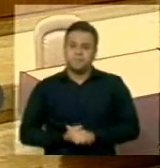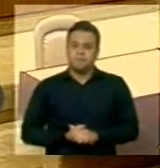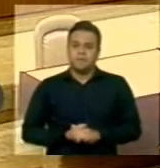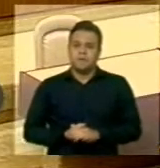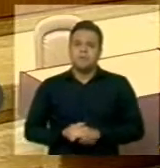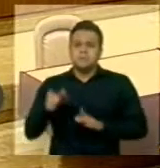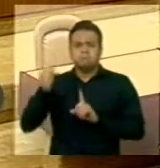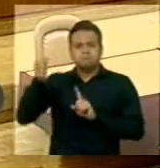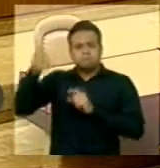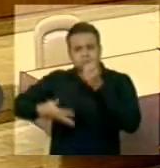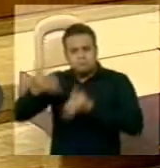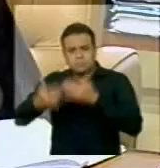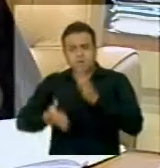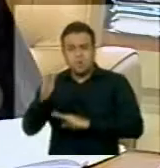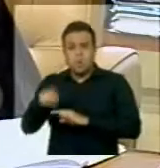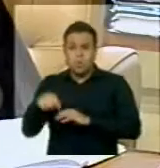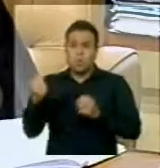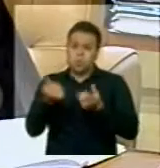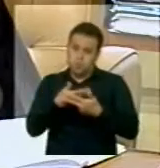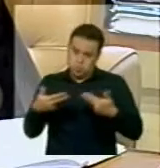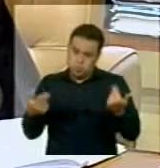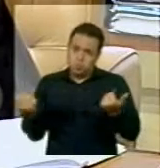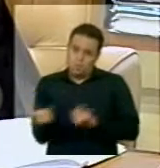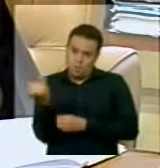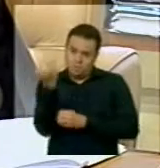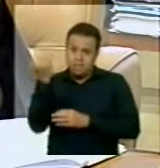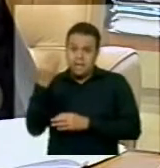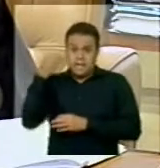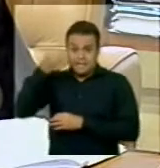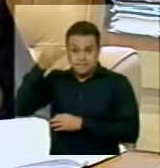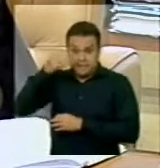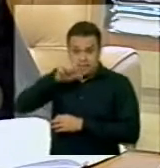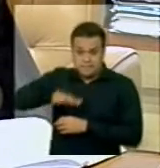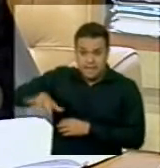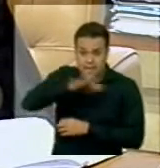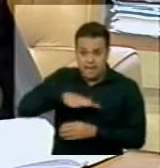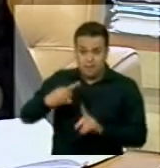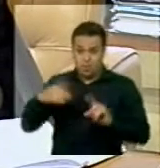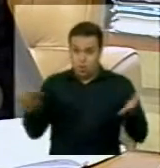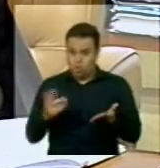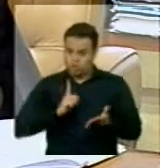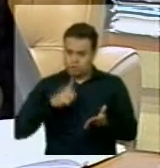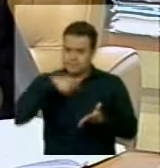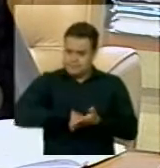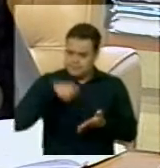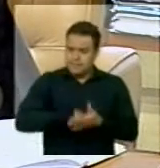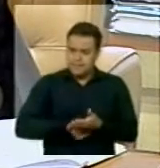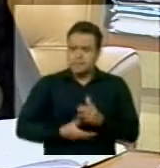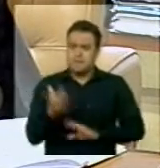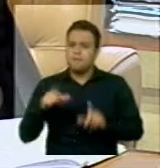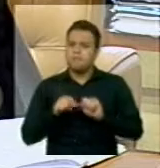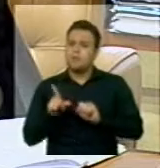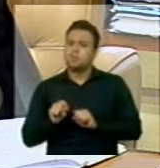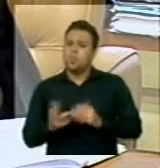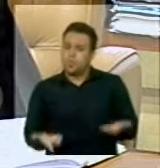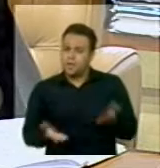que realmente é relevante. Quem tem experiência nessa área e com a exigência hoje que se faz, por exemplo, para